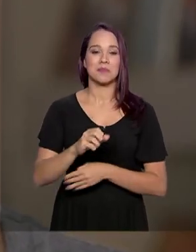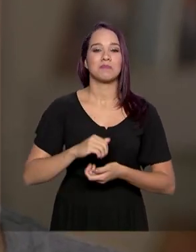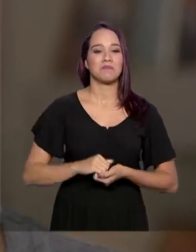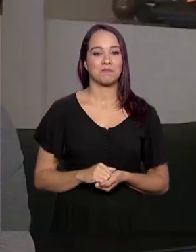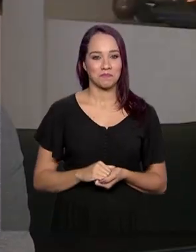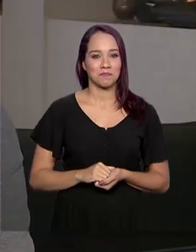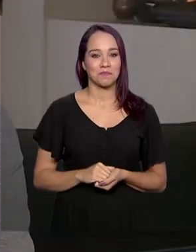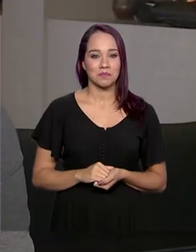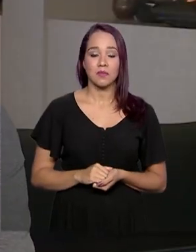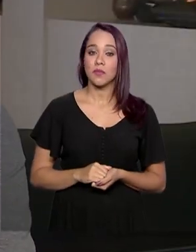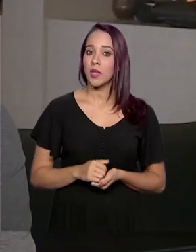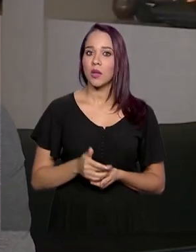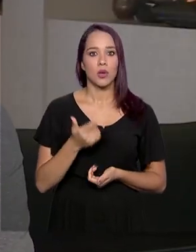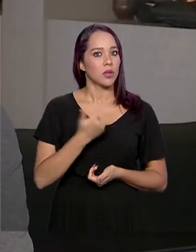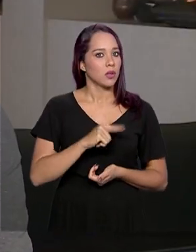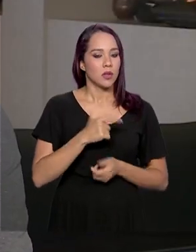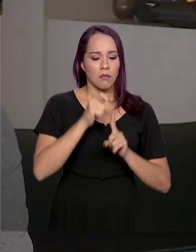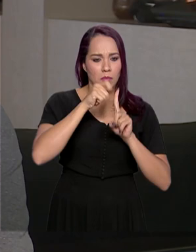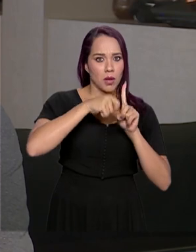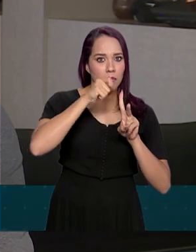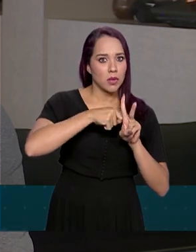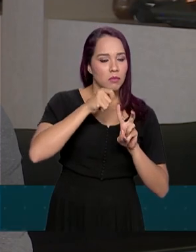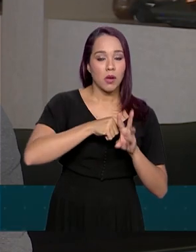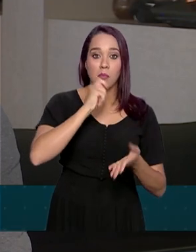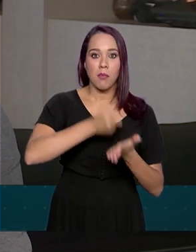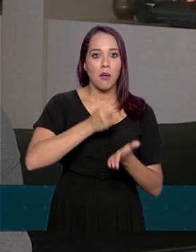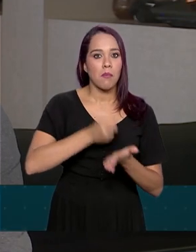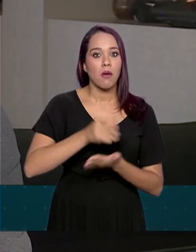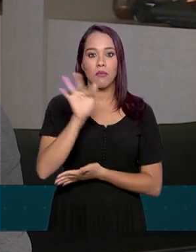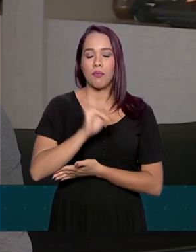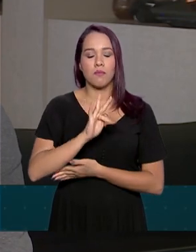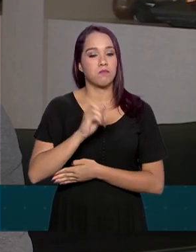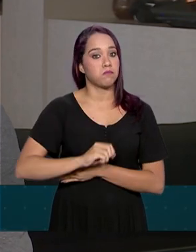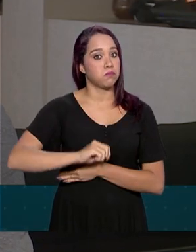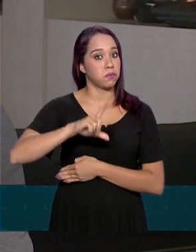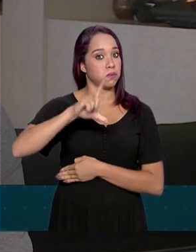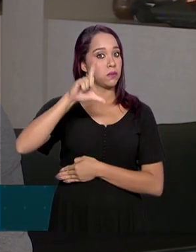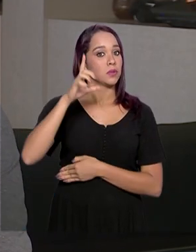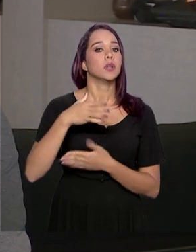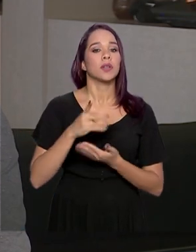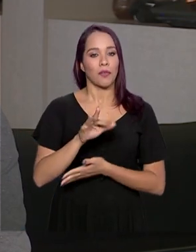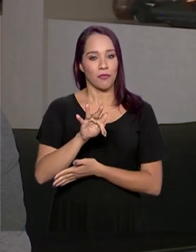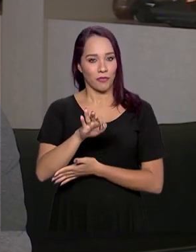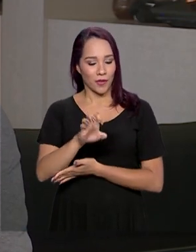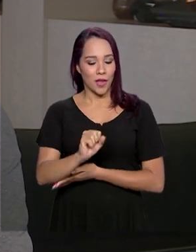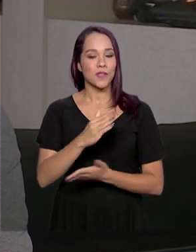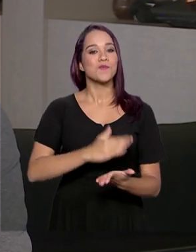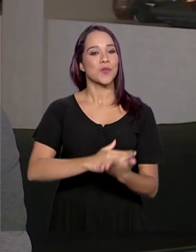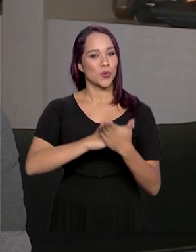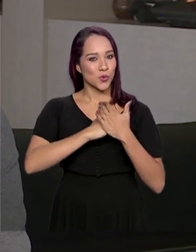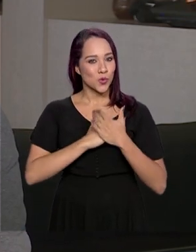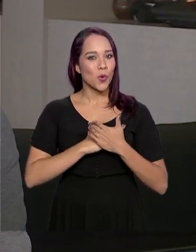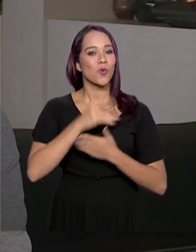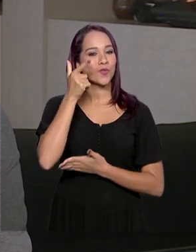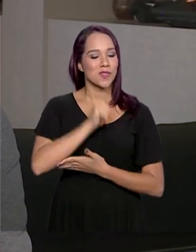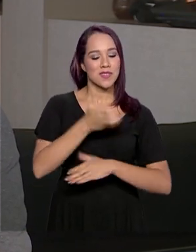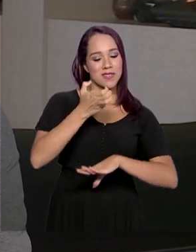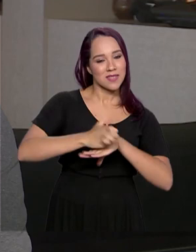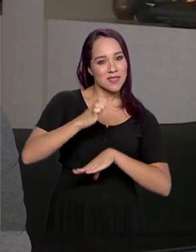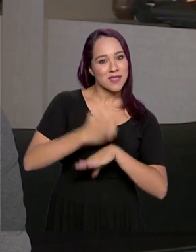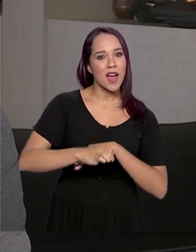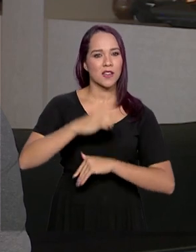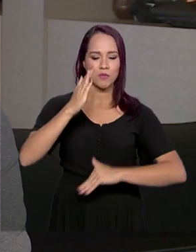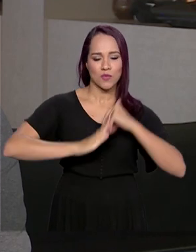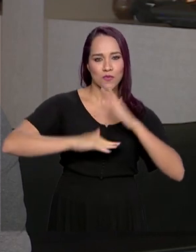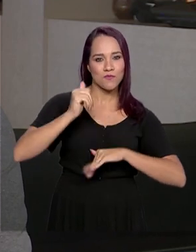Estudantil. Eu não tinha todo mês que me preocupar em arcar com a mensalidade de faculdade, que é alta. O FIES me deu essa segurança de poder fazer meus estágios, poder me